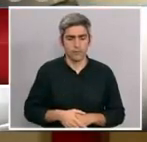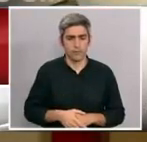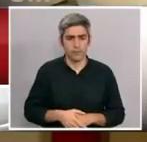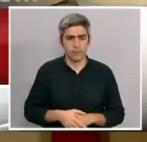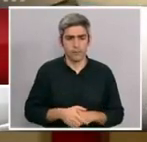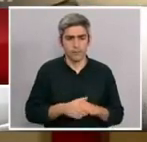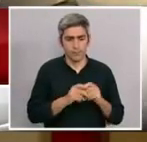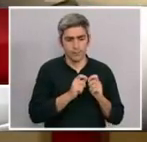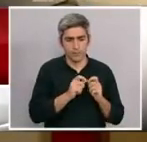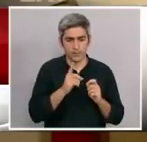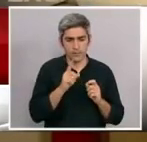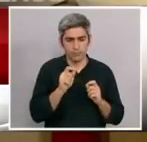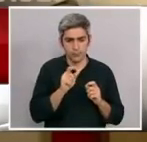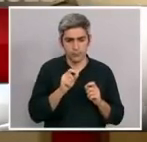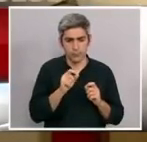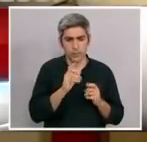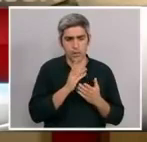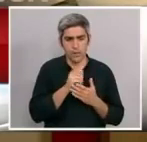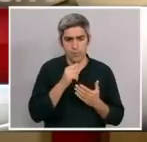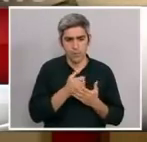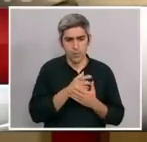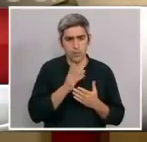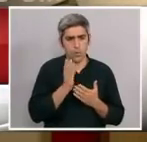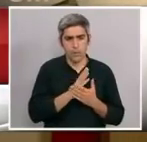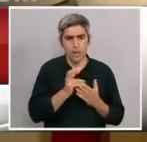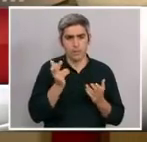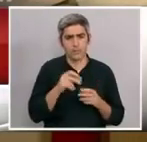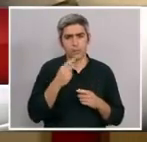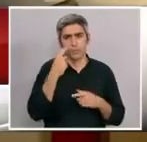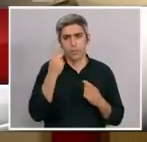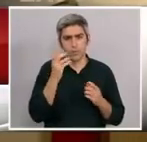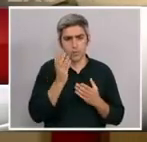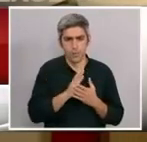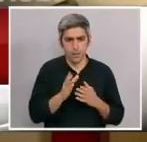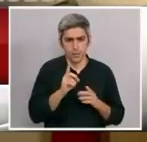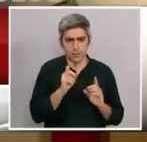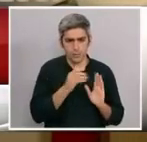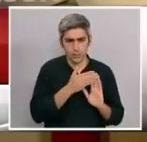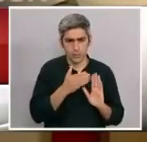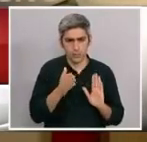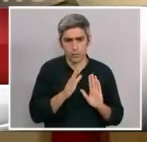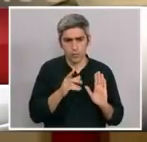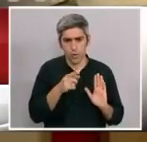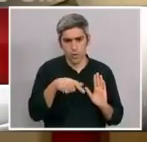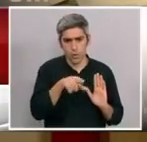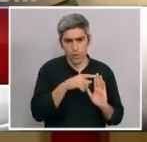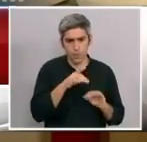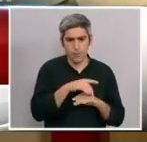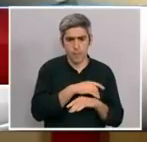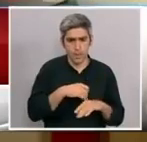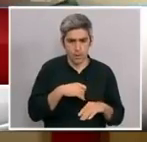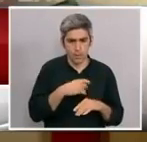durante 6 meses até à sua morte, ele nunca apareceu mais em público. Não. Nestes últimos 6 meses. Só mesmo vocês e os médicos...